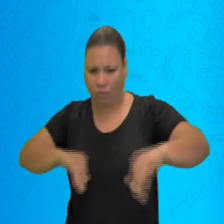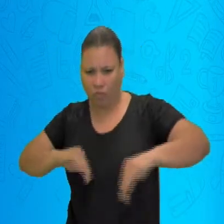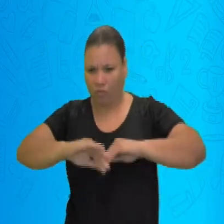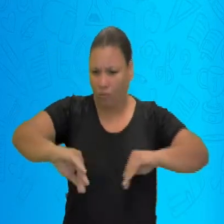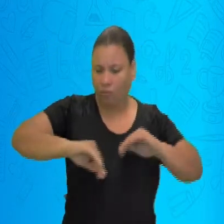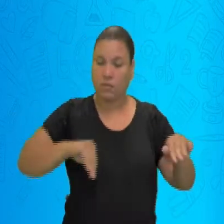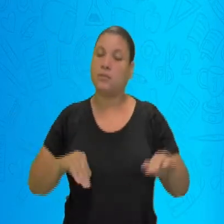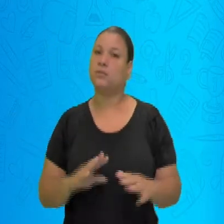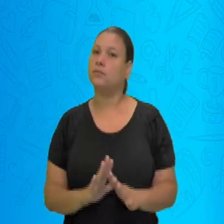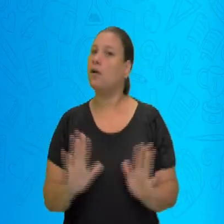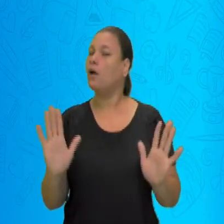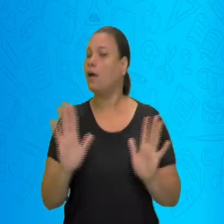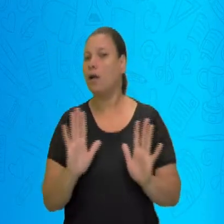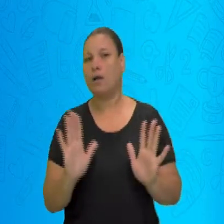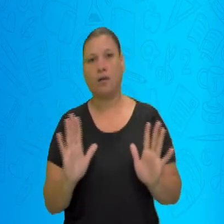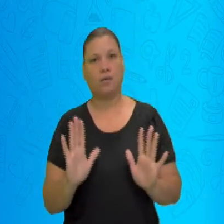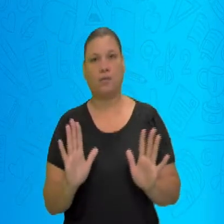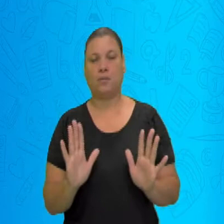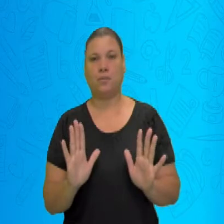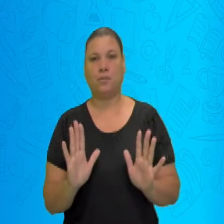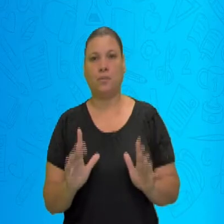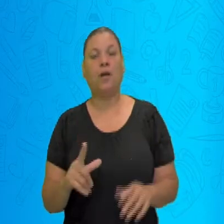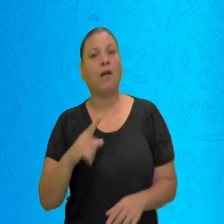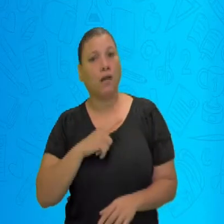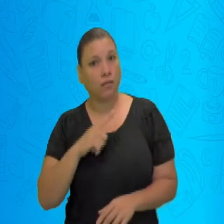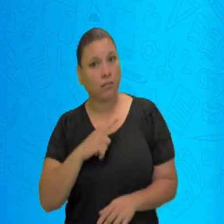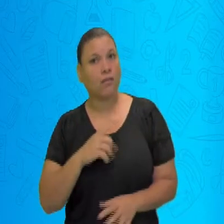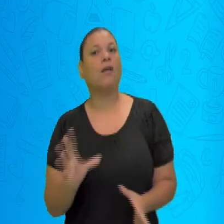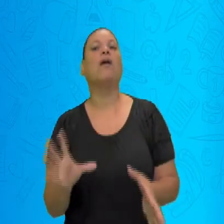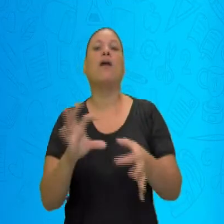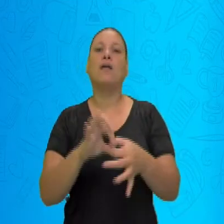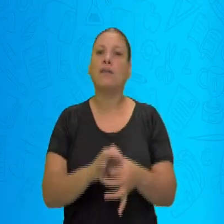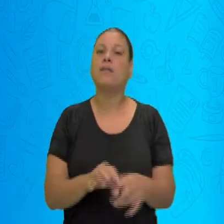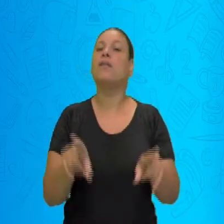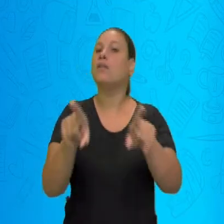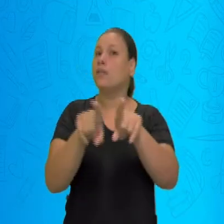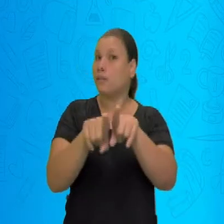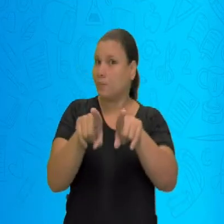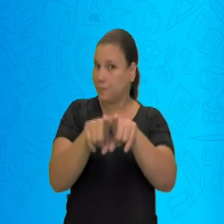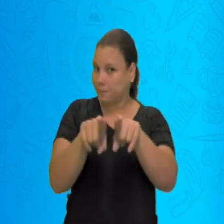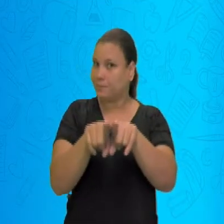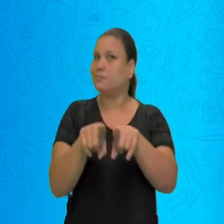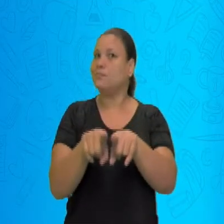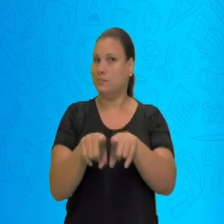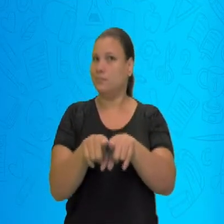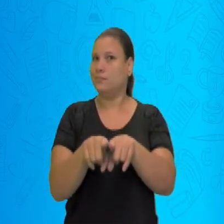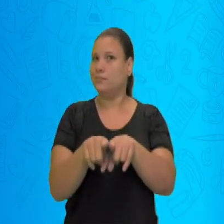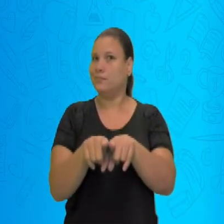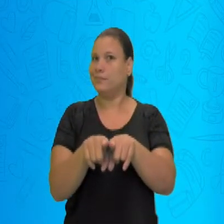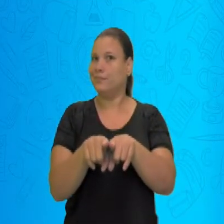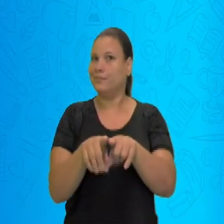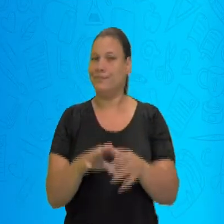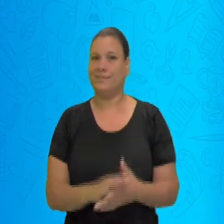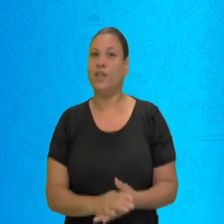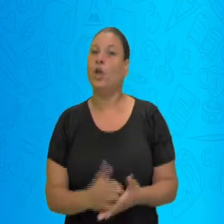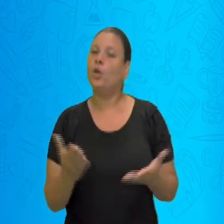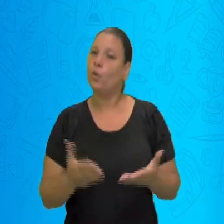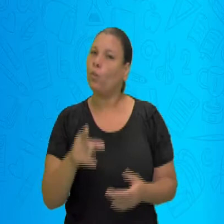Inclusive, alguns órgãos internacionais usam uma outra